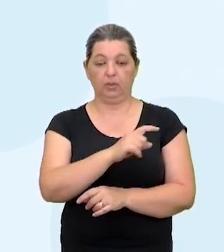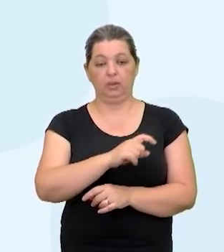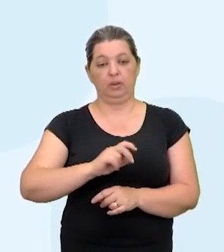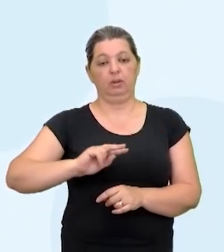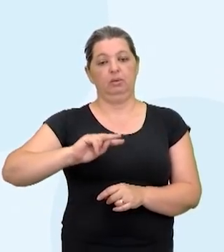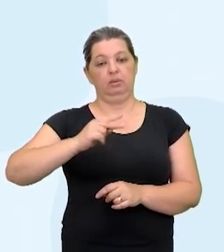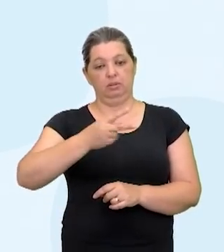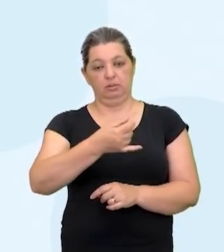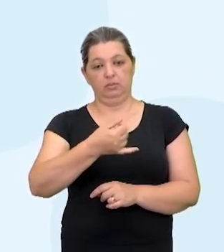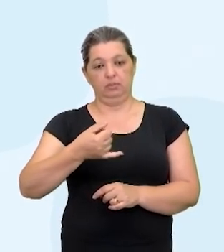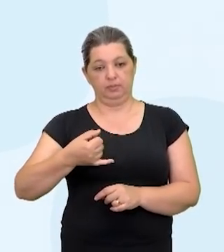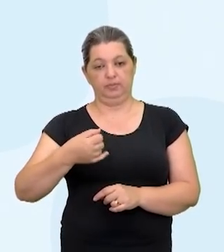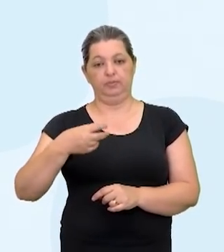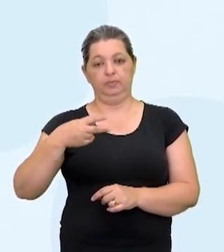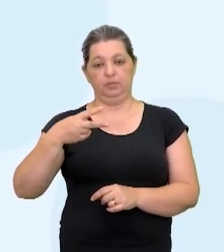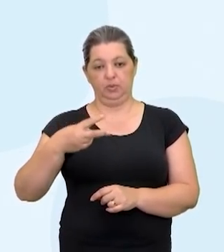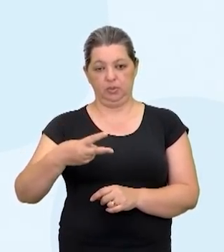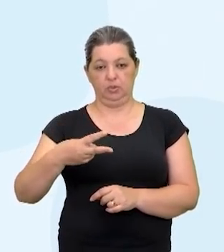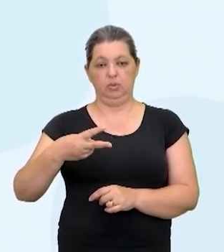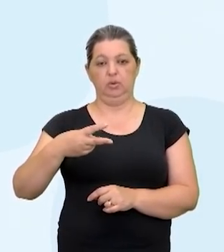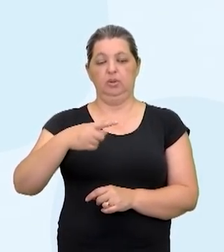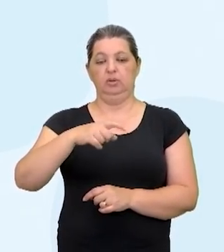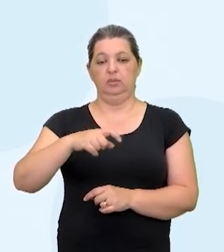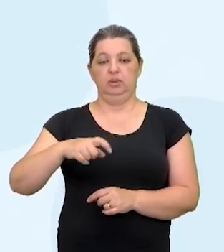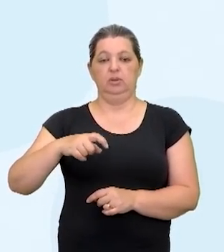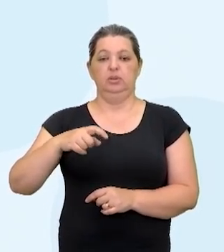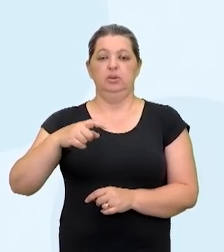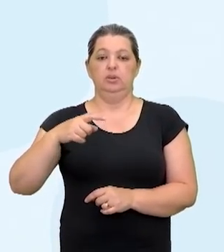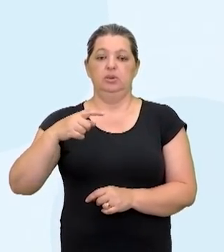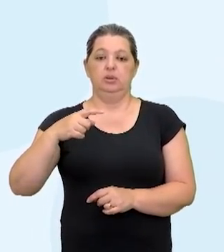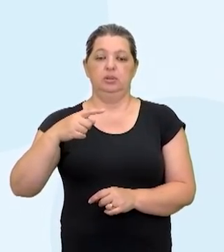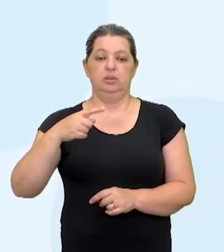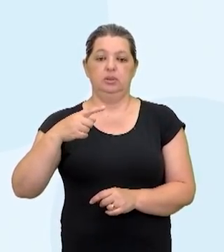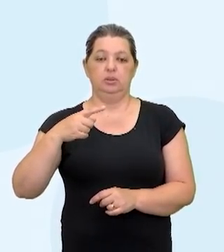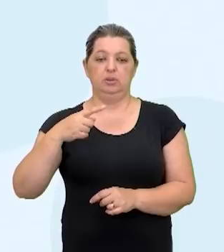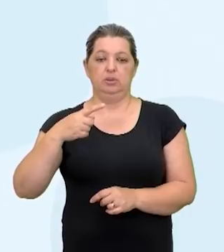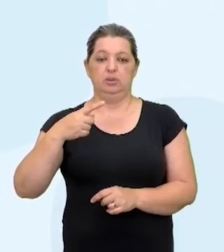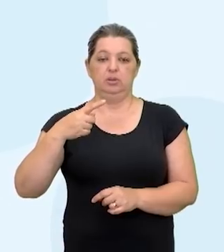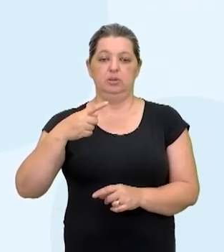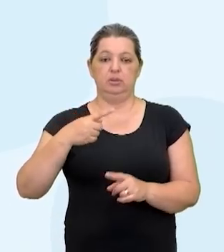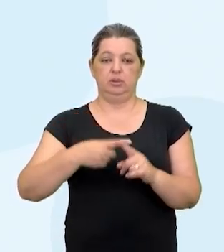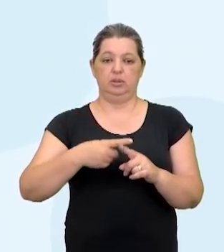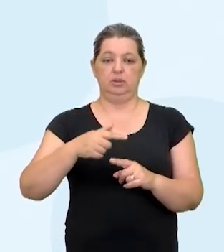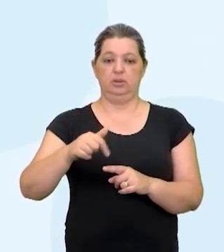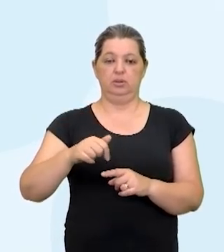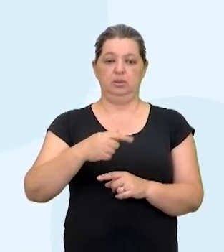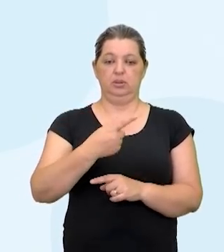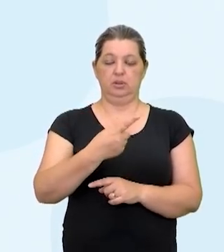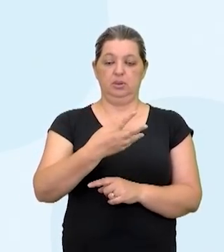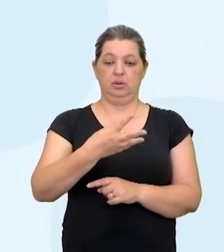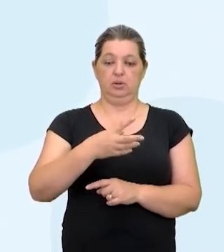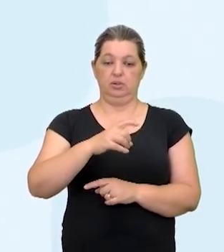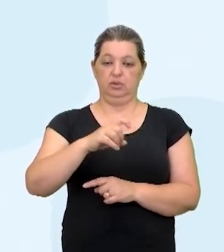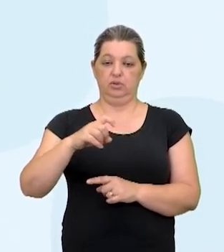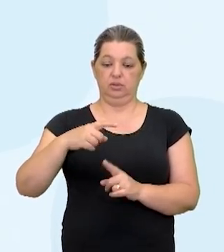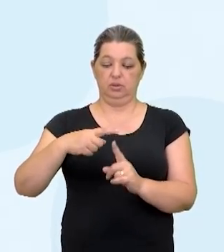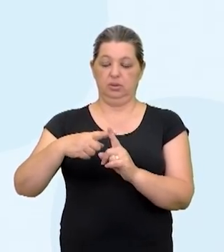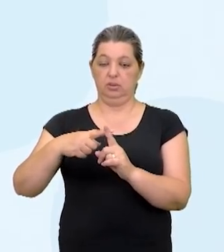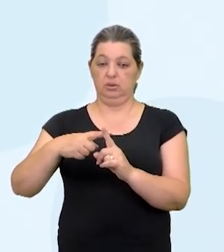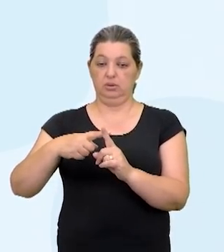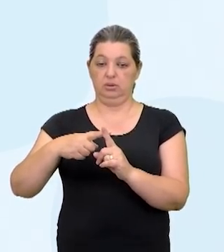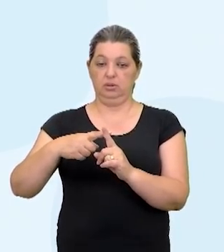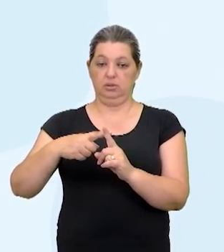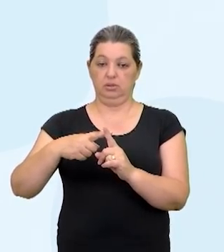x² menos 2 vezes x vezes 7 vai dar 14x, que a gente já tinha lá. Então, quem eu estou somando, na verdade, é o 7